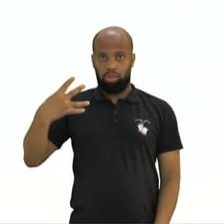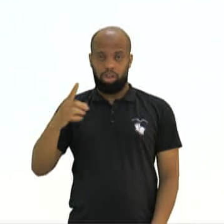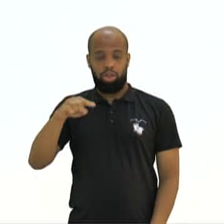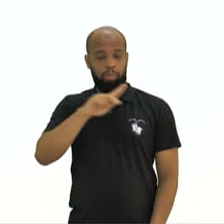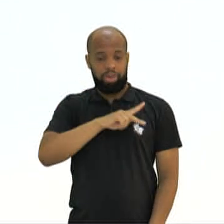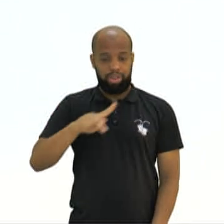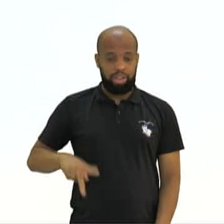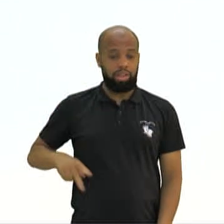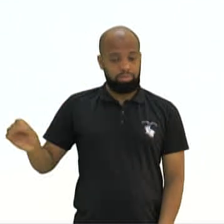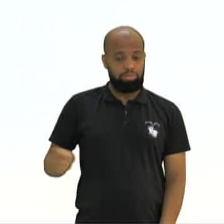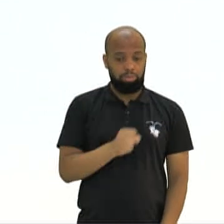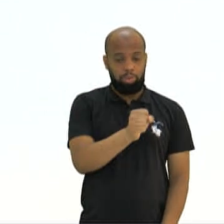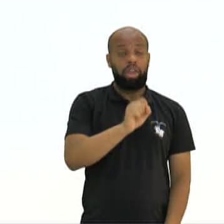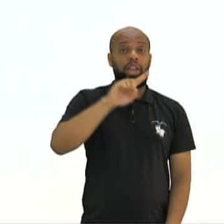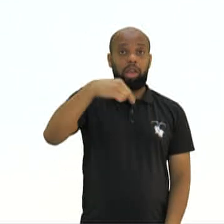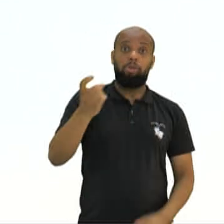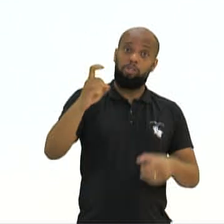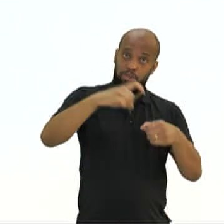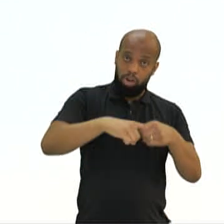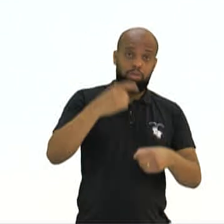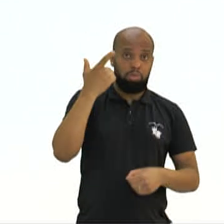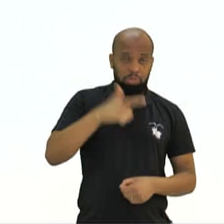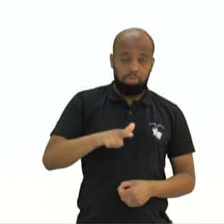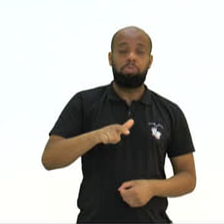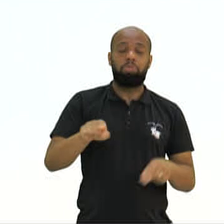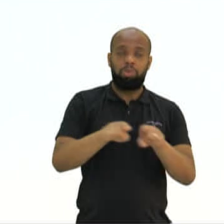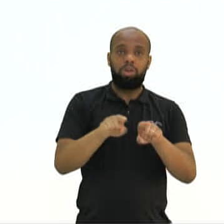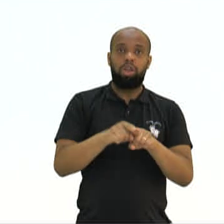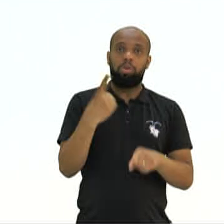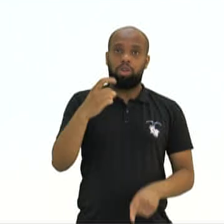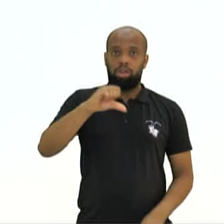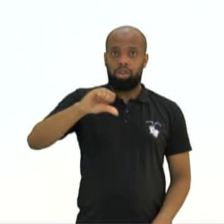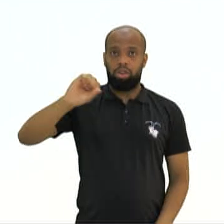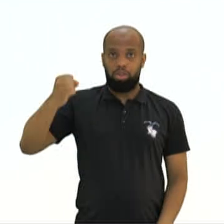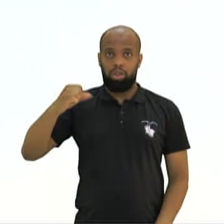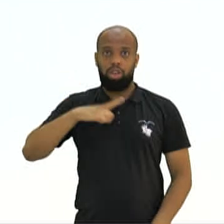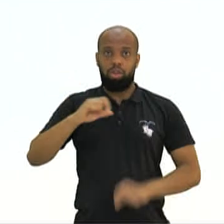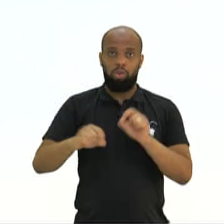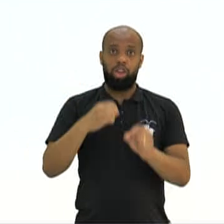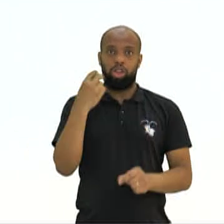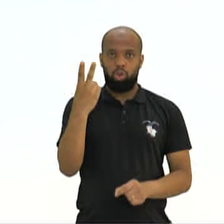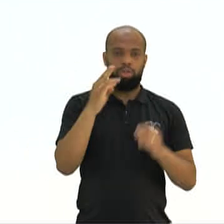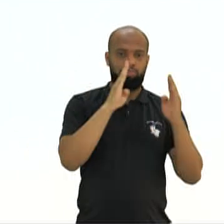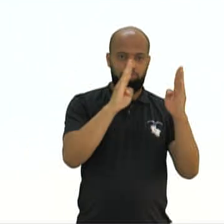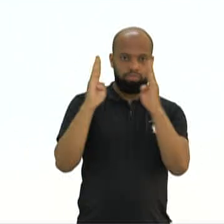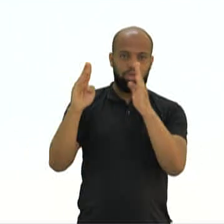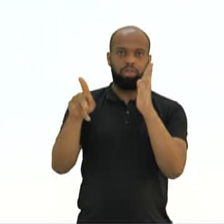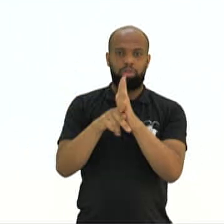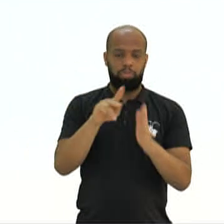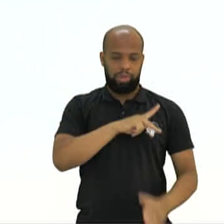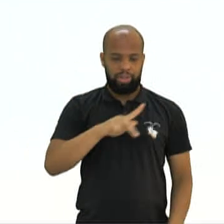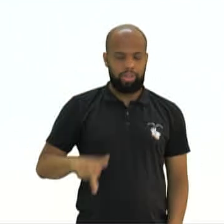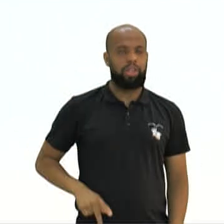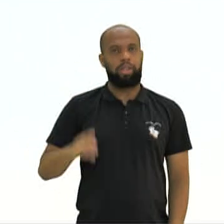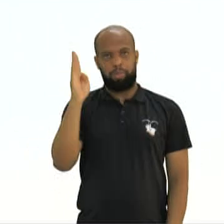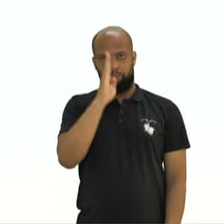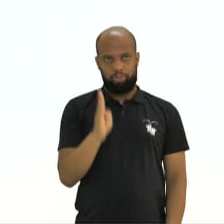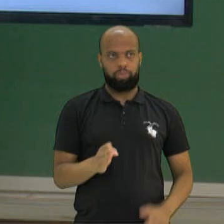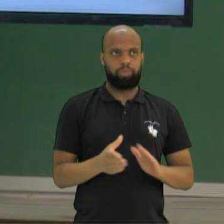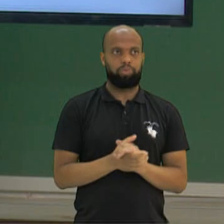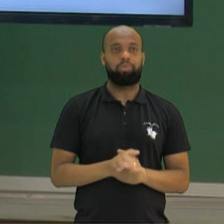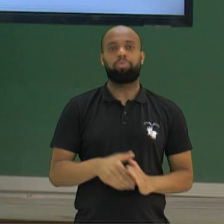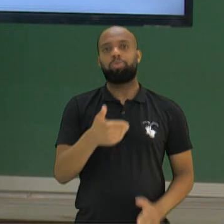Brasil, é reeleito em 1998, então ele fica aí 2 mandatos na presidência do Brasil, né?